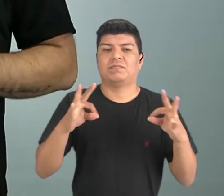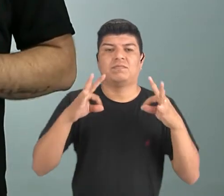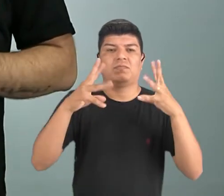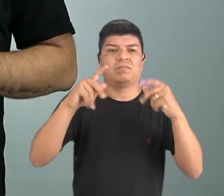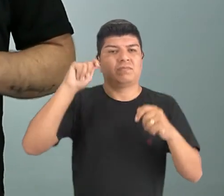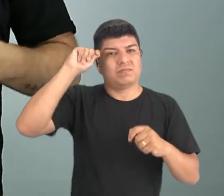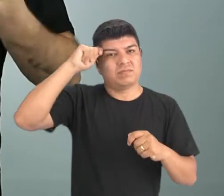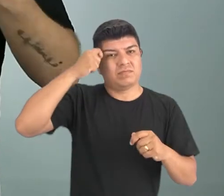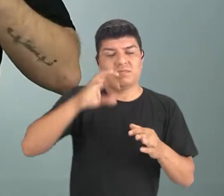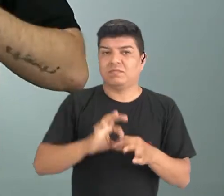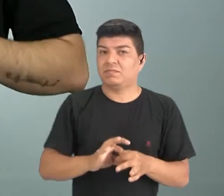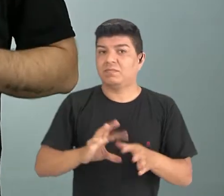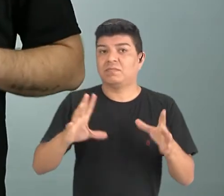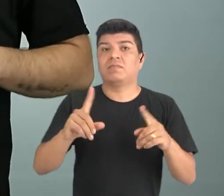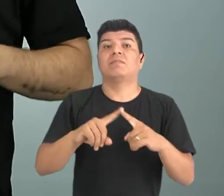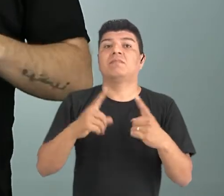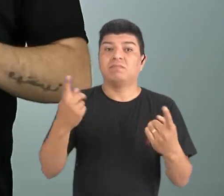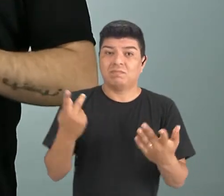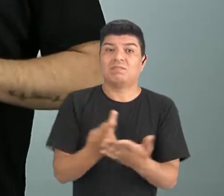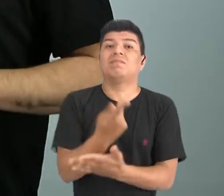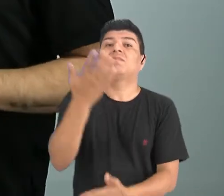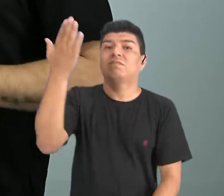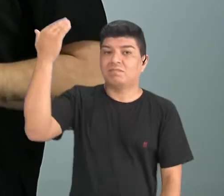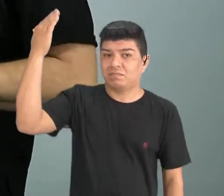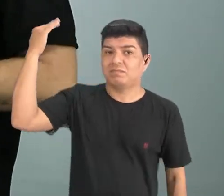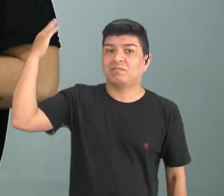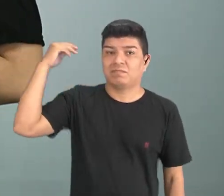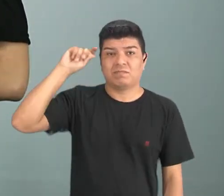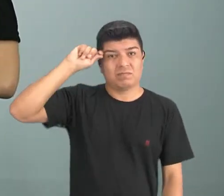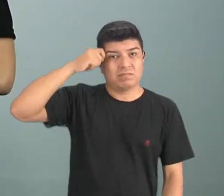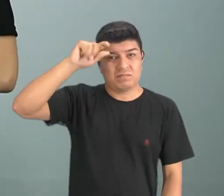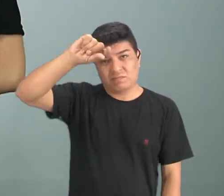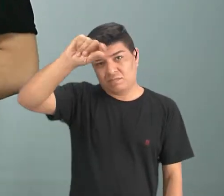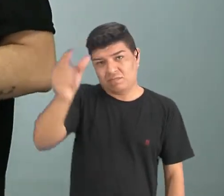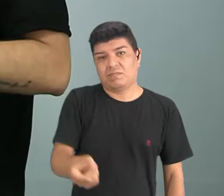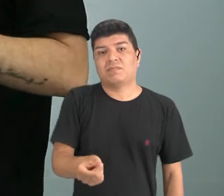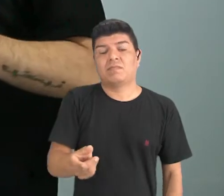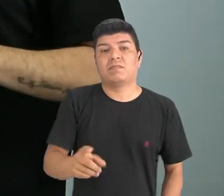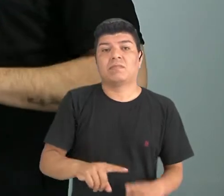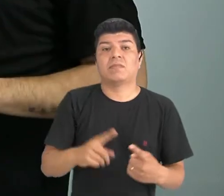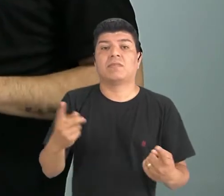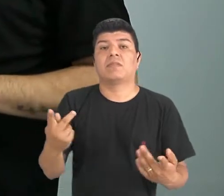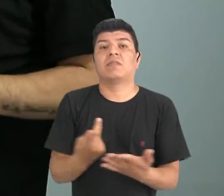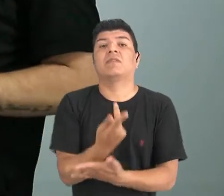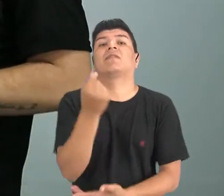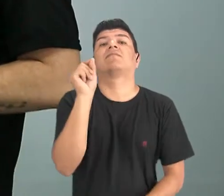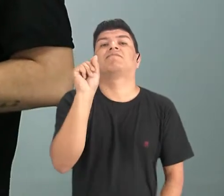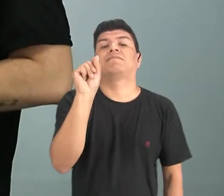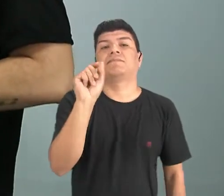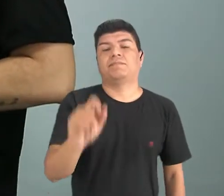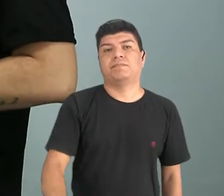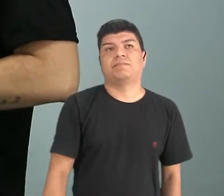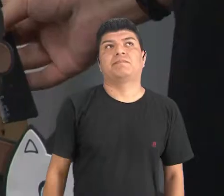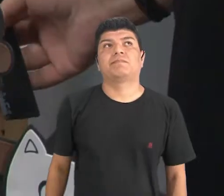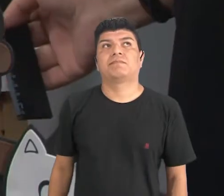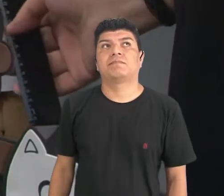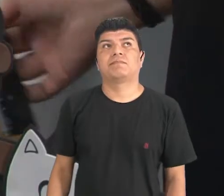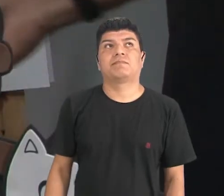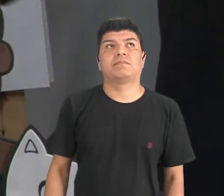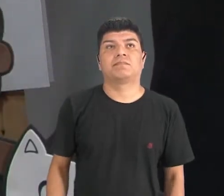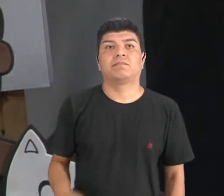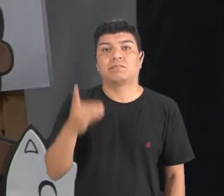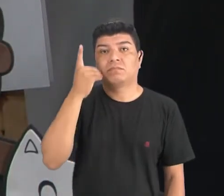são livres. Só que teve essa situação com o negrinho do pastoreio. Só que o que aconteceu? Ó, no